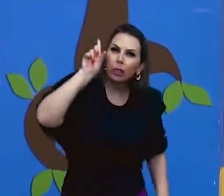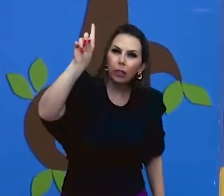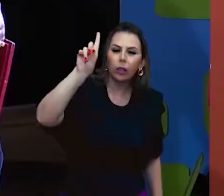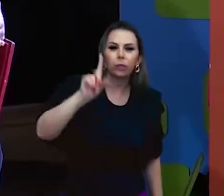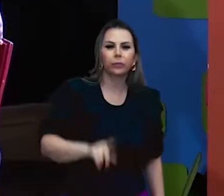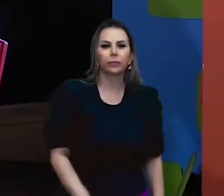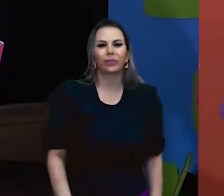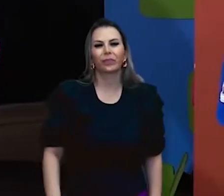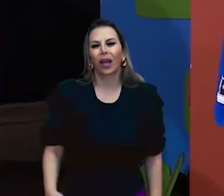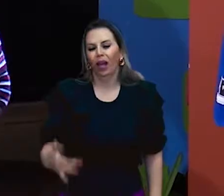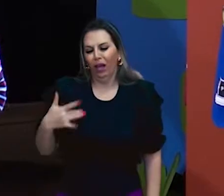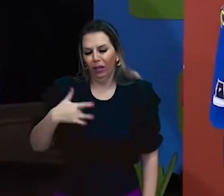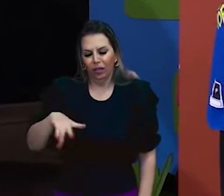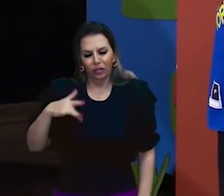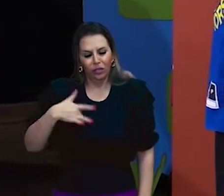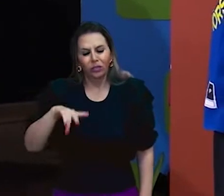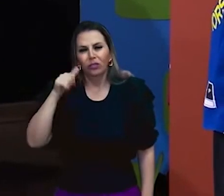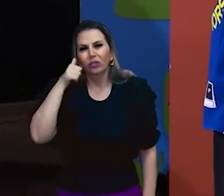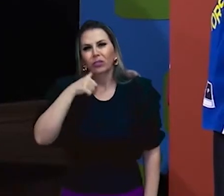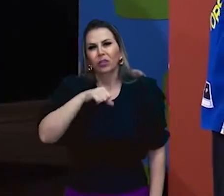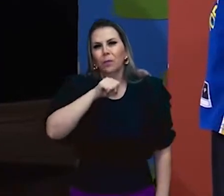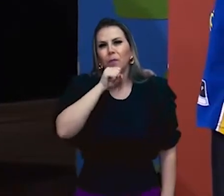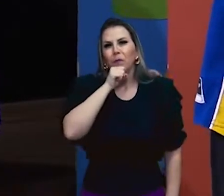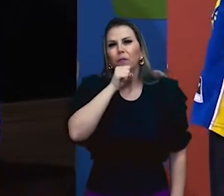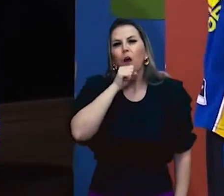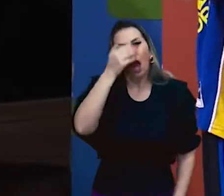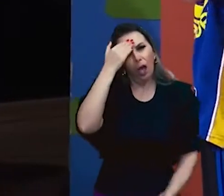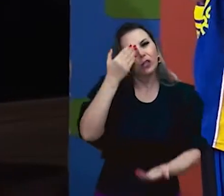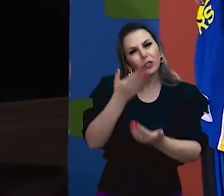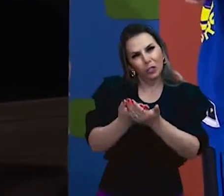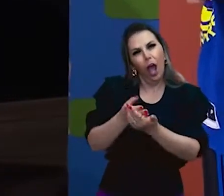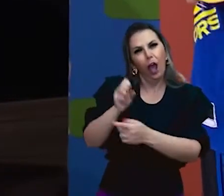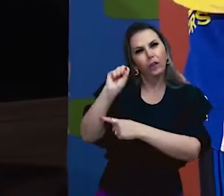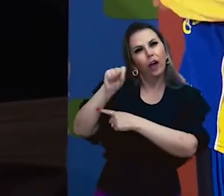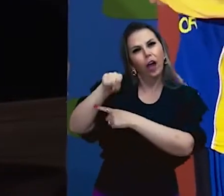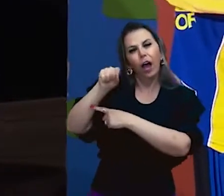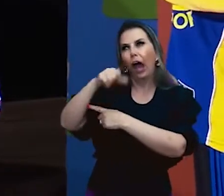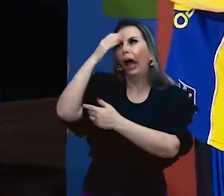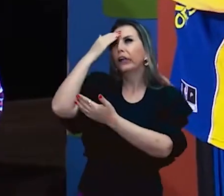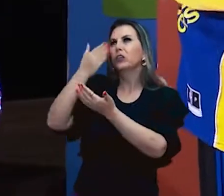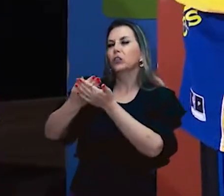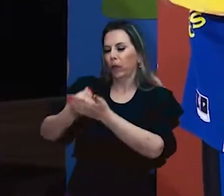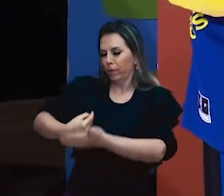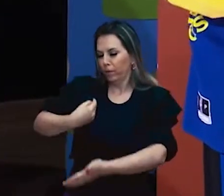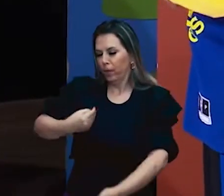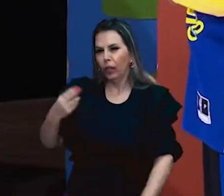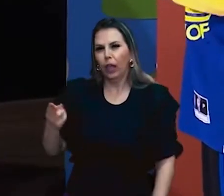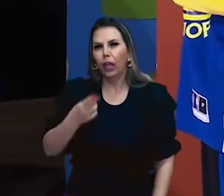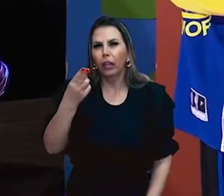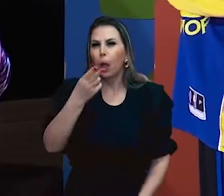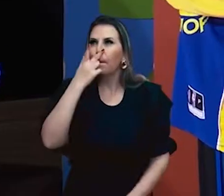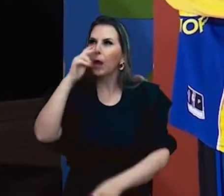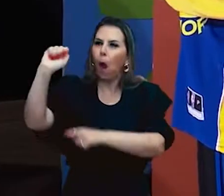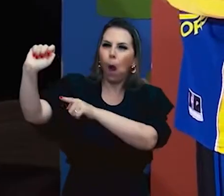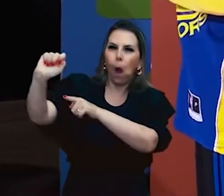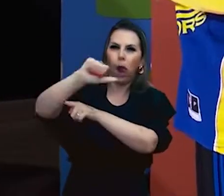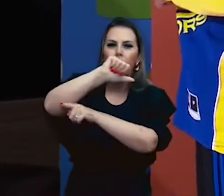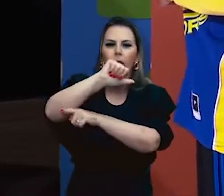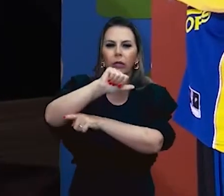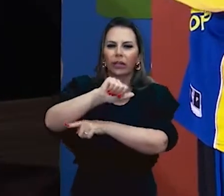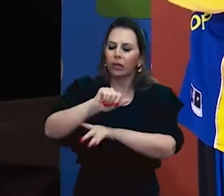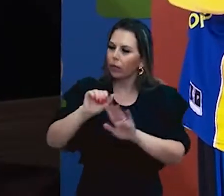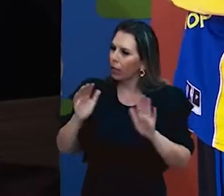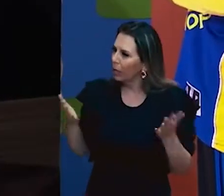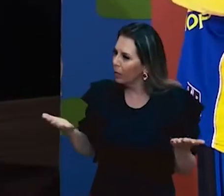Deus. Tadinha da minha avó! Ela acreditava sim! Ela acreditava na vida eterna! Ela foi